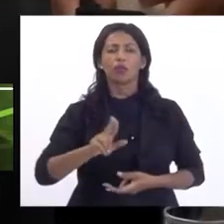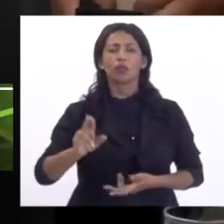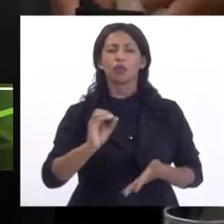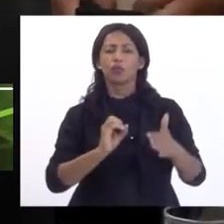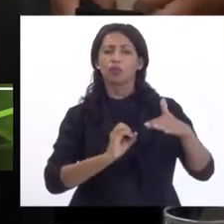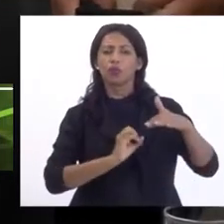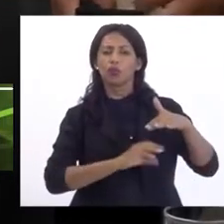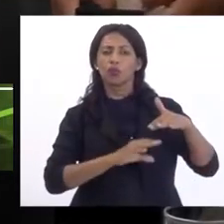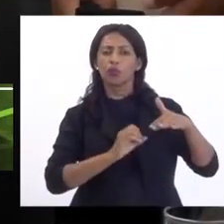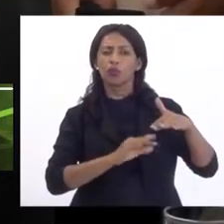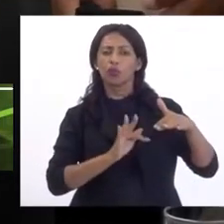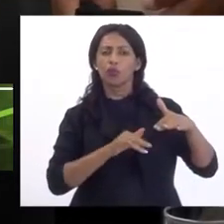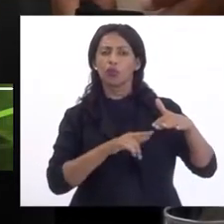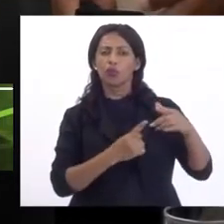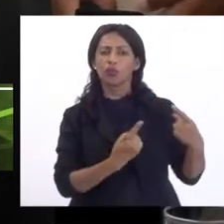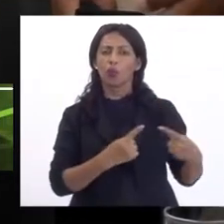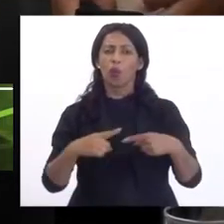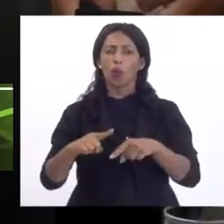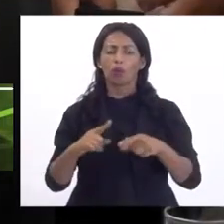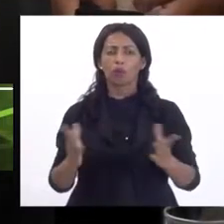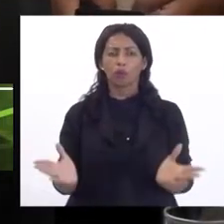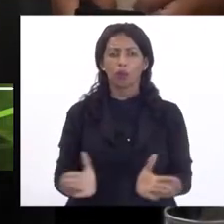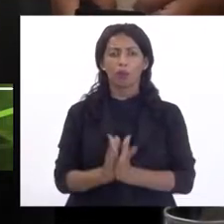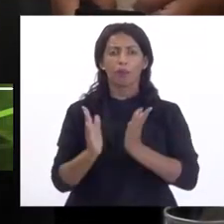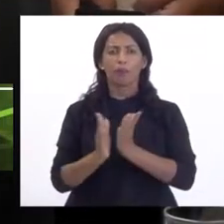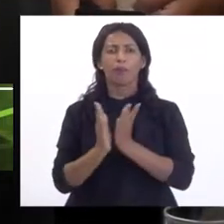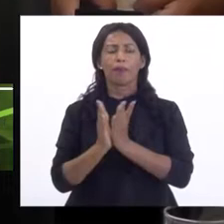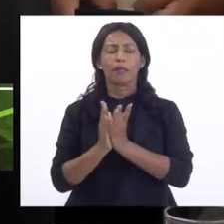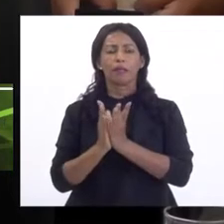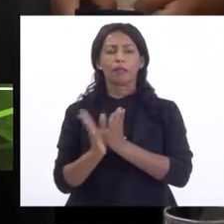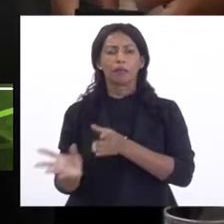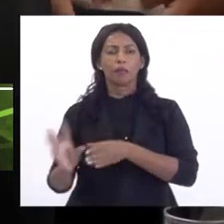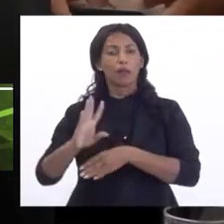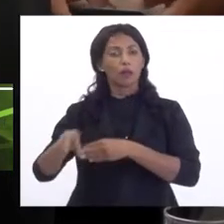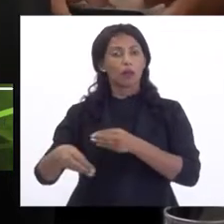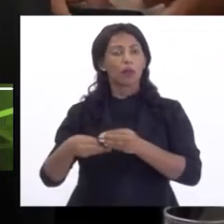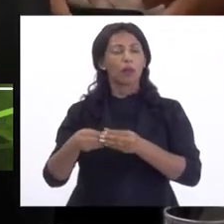Fundo de Combate à Pobreza para a incorporação